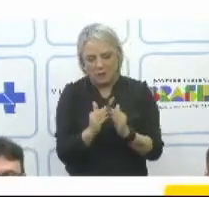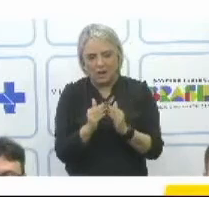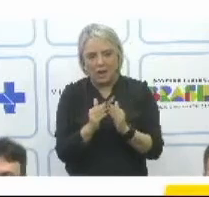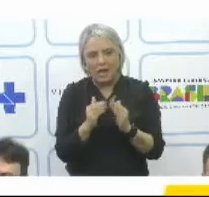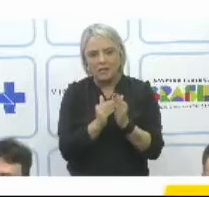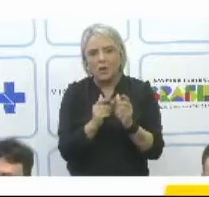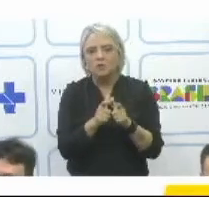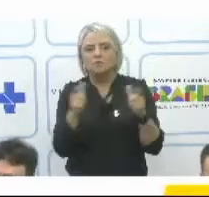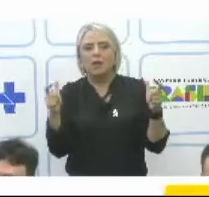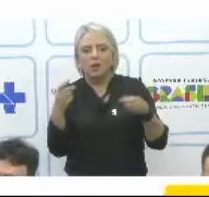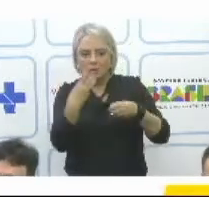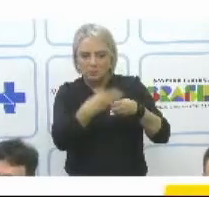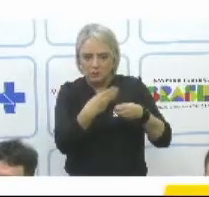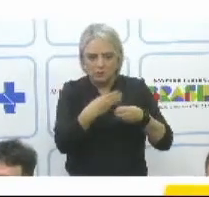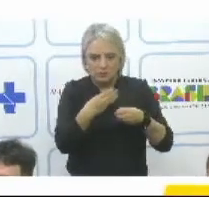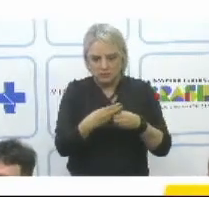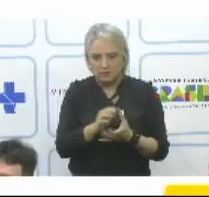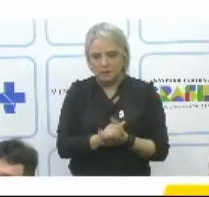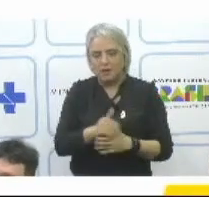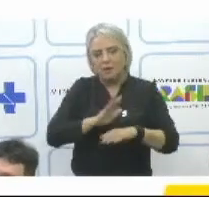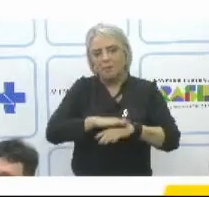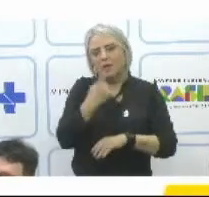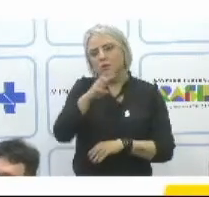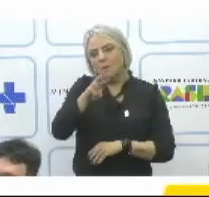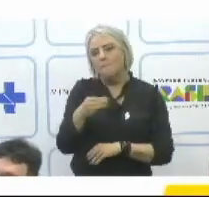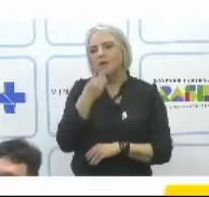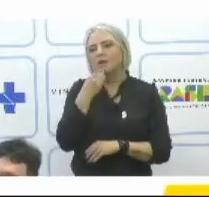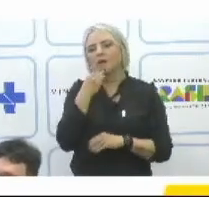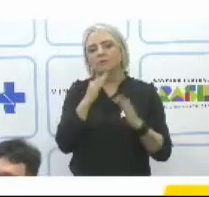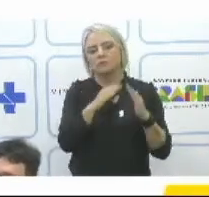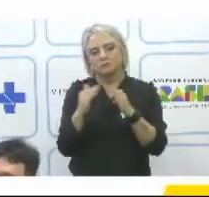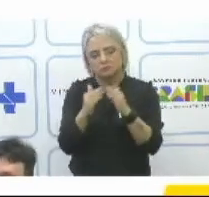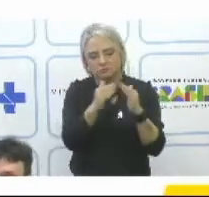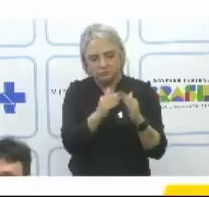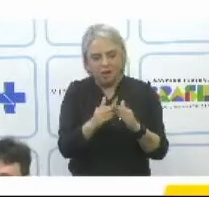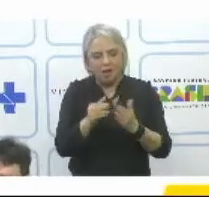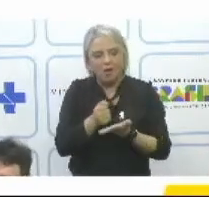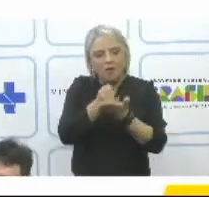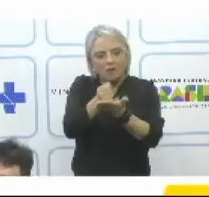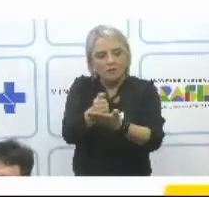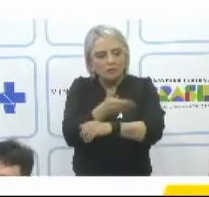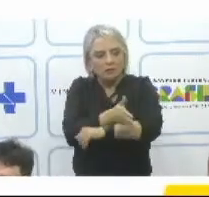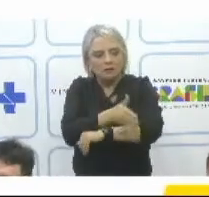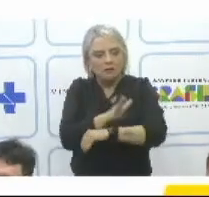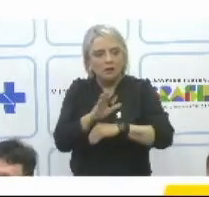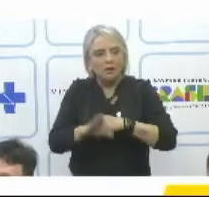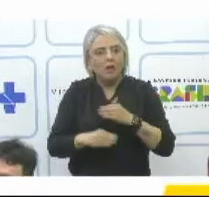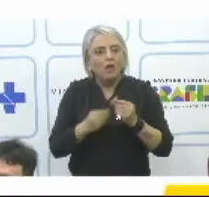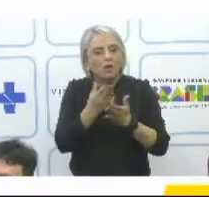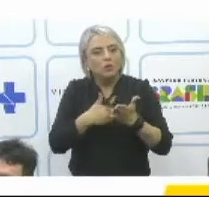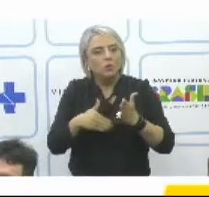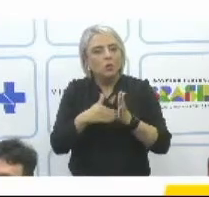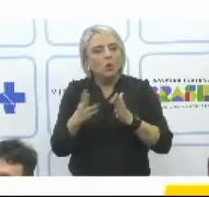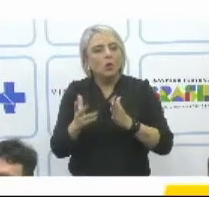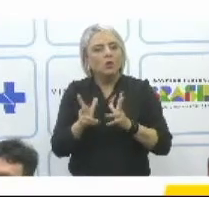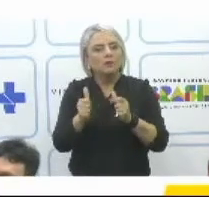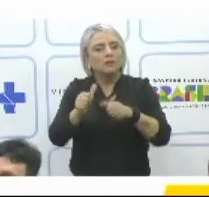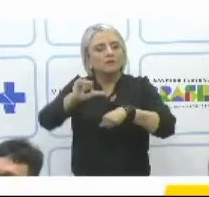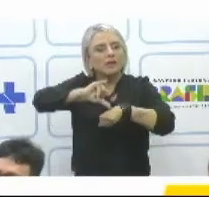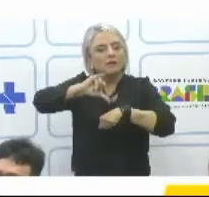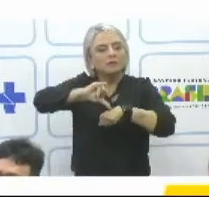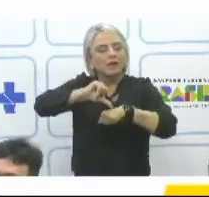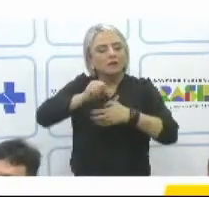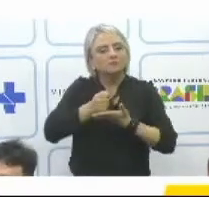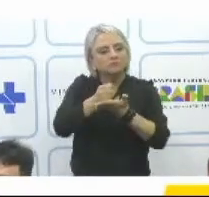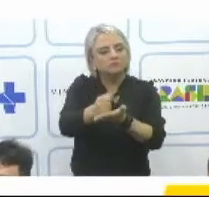os grandes municípios, com mais, né, de 1 milhão de habitantes, ofertando essas práticas. Todas as capitais ofertam práticas integrativas,